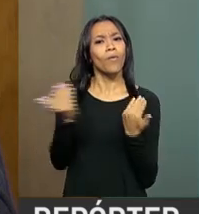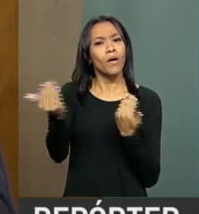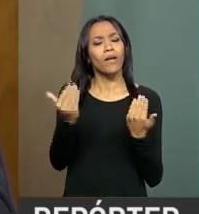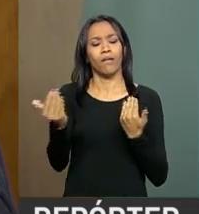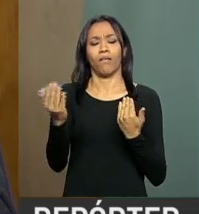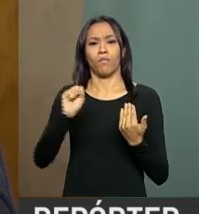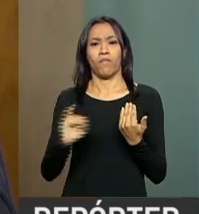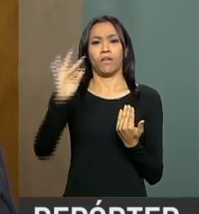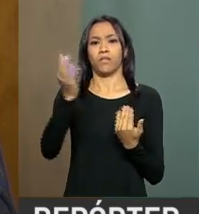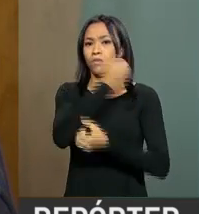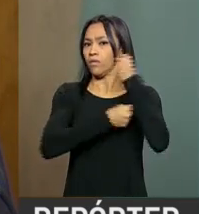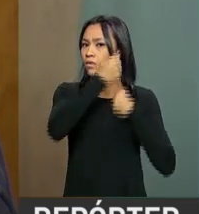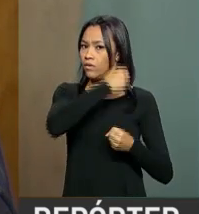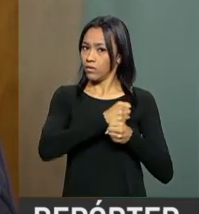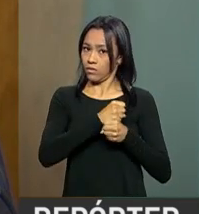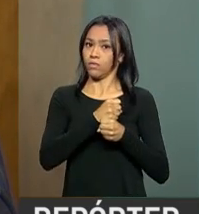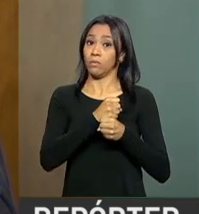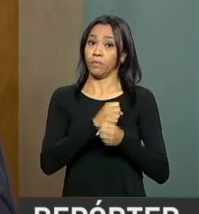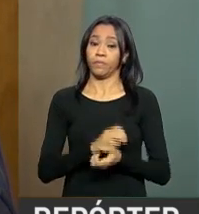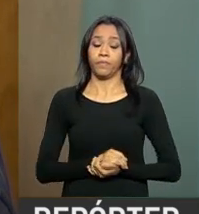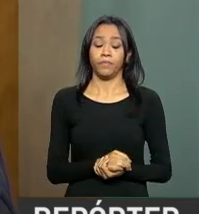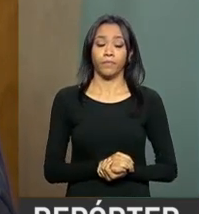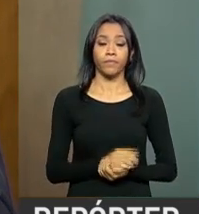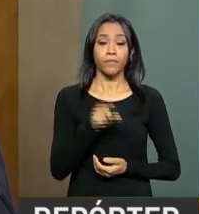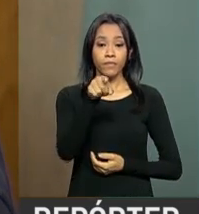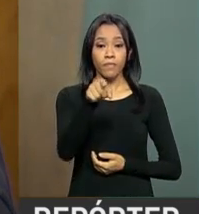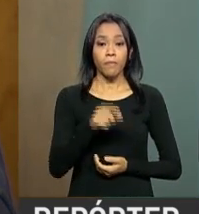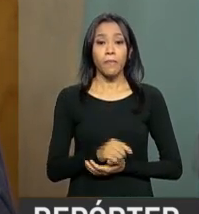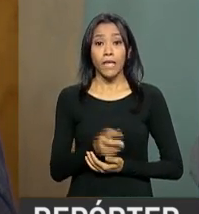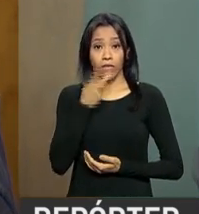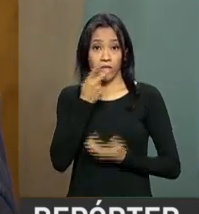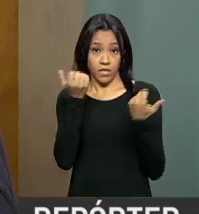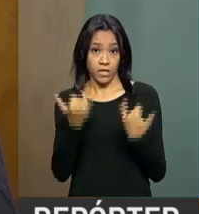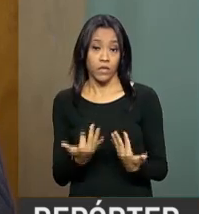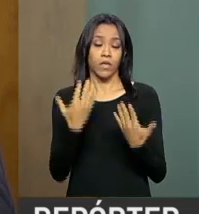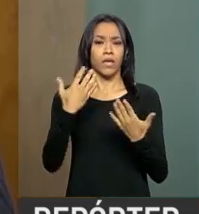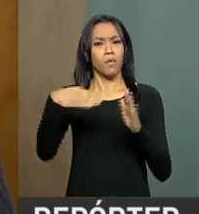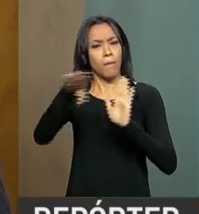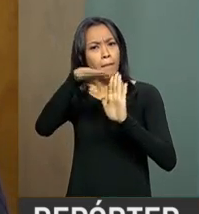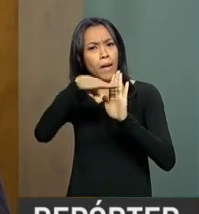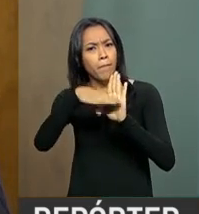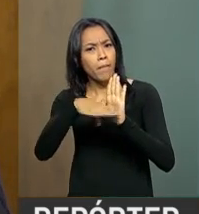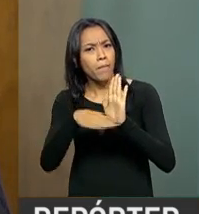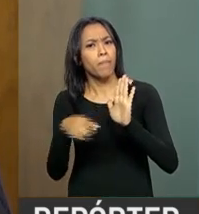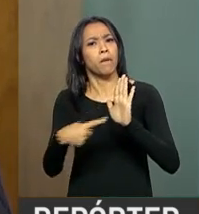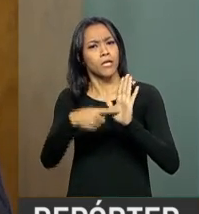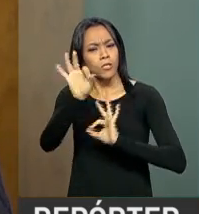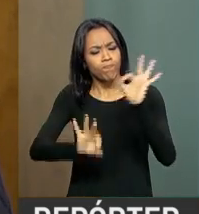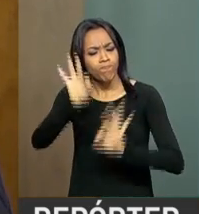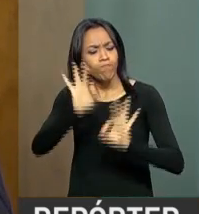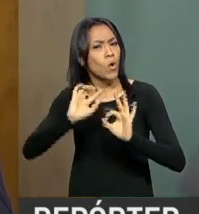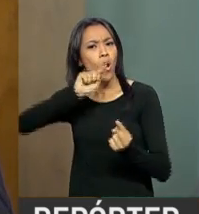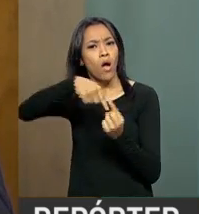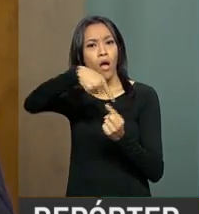anterior, com crescimento real zero. Uma medida que é estrutural. Uma medida que já controla